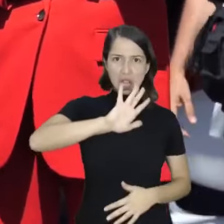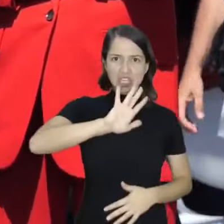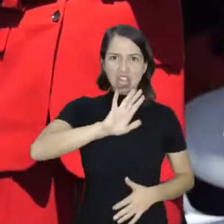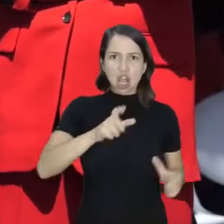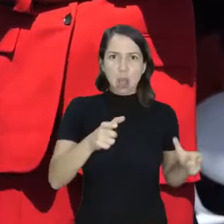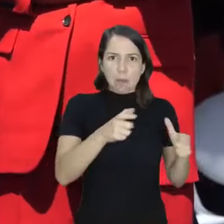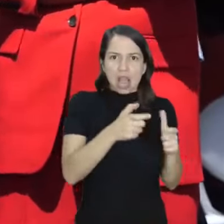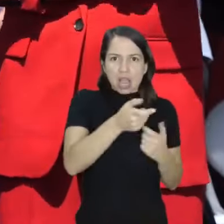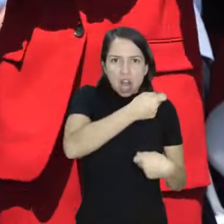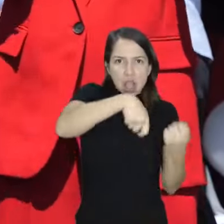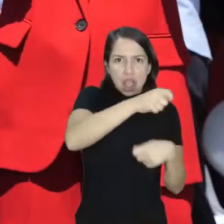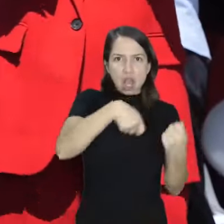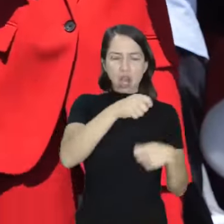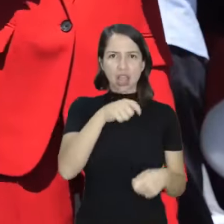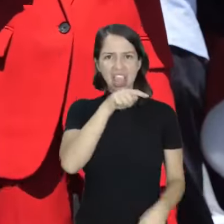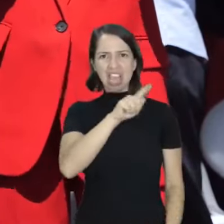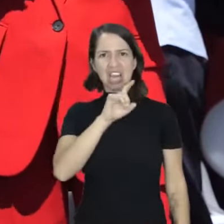miliciano.